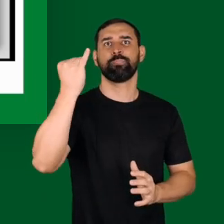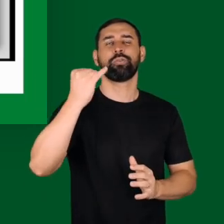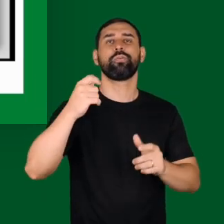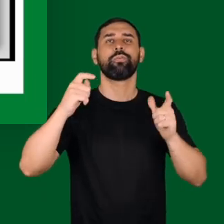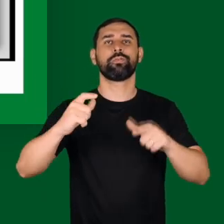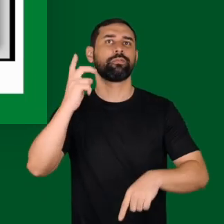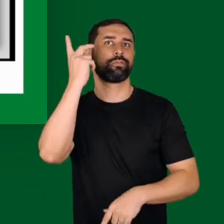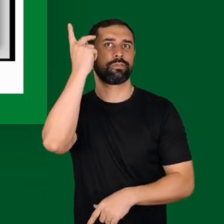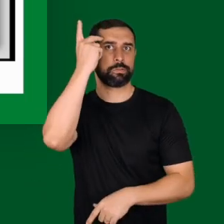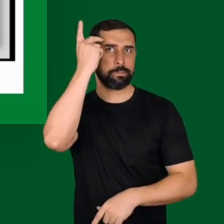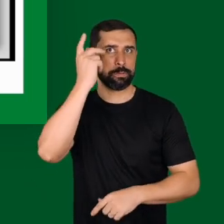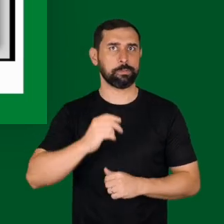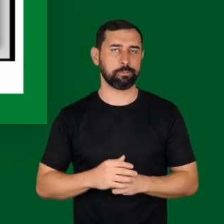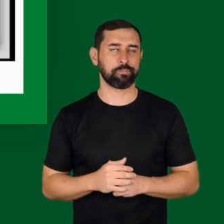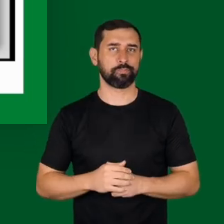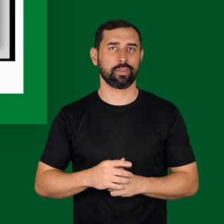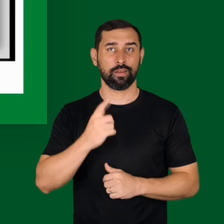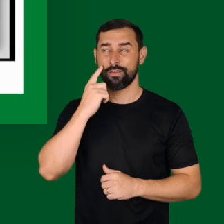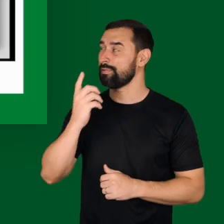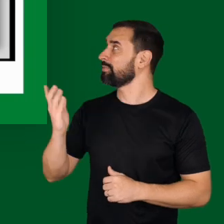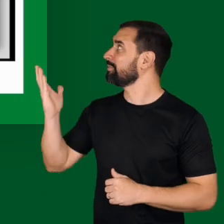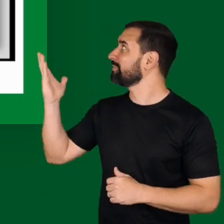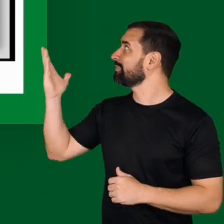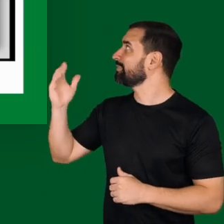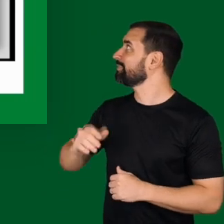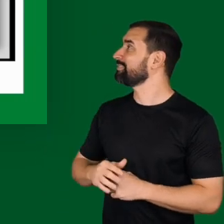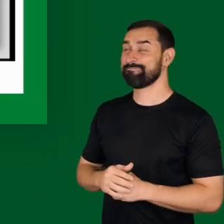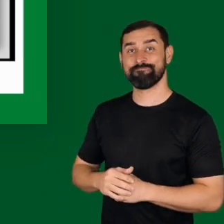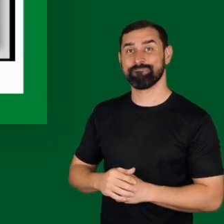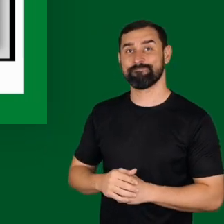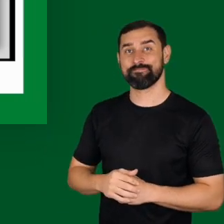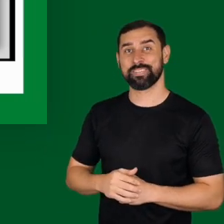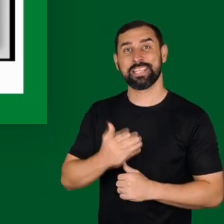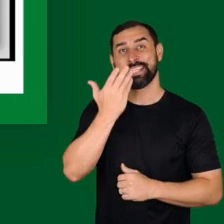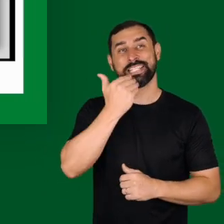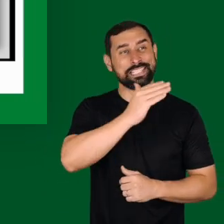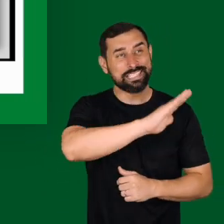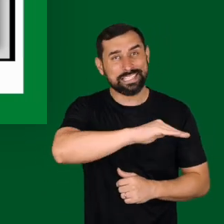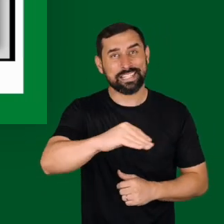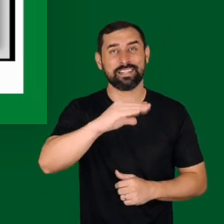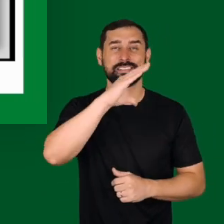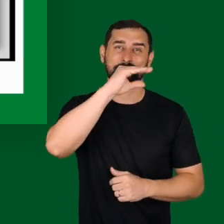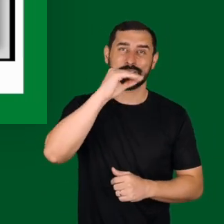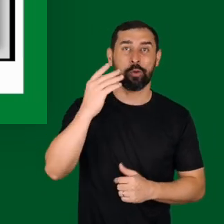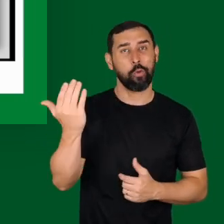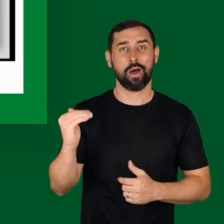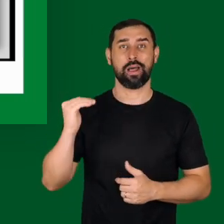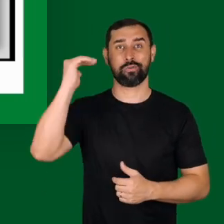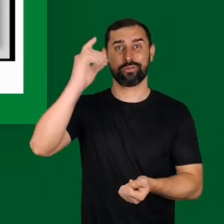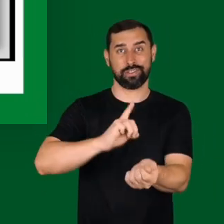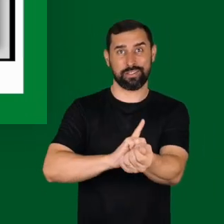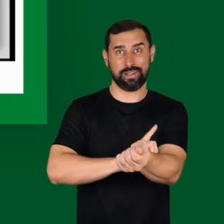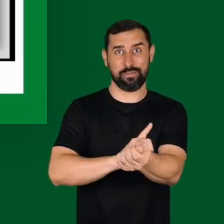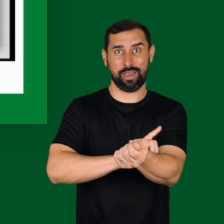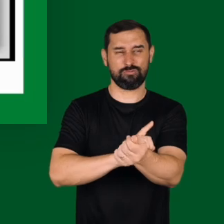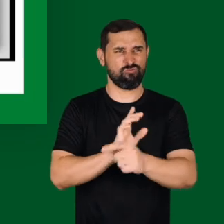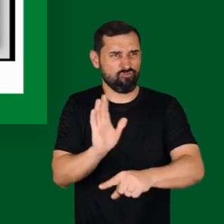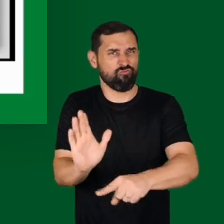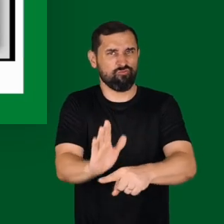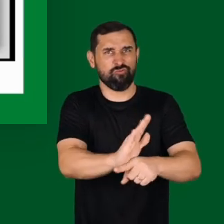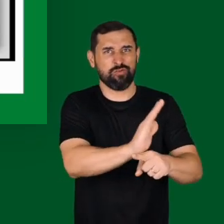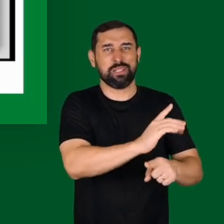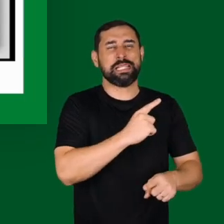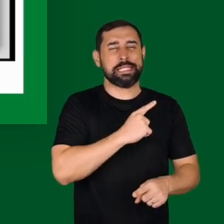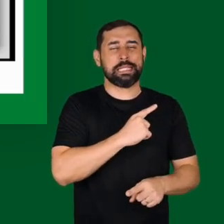importante que a gente tem aqui no Brasil, lá em São Paulo, né, que faz muito, né, pelas crianças e adolescentes, né, e também adultos com